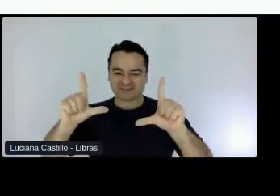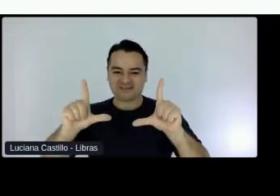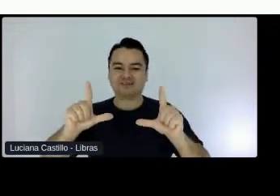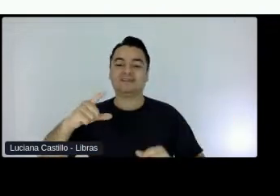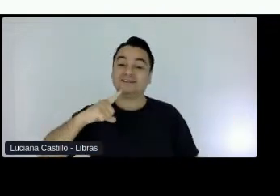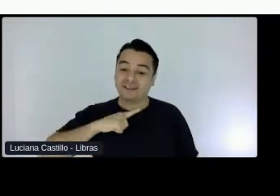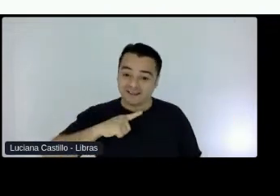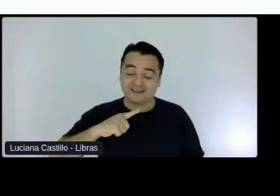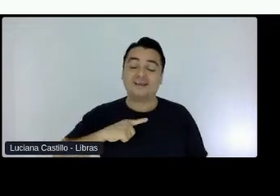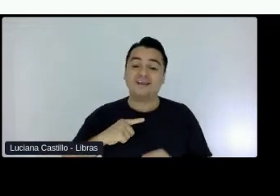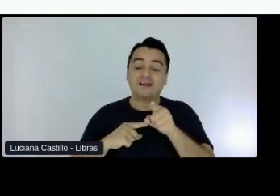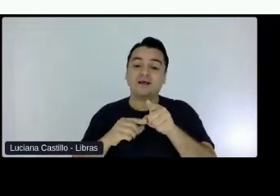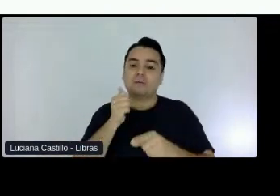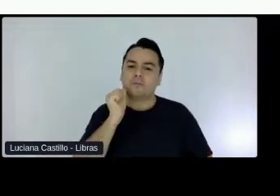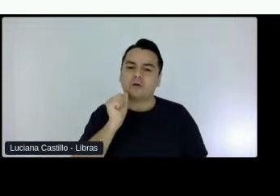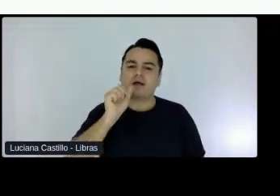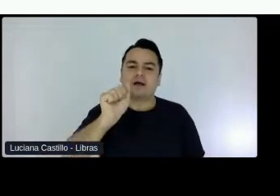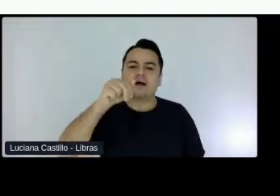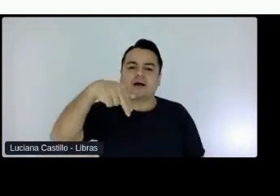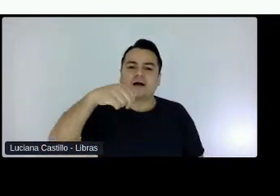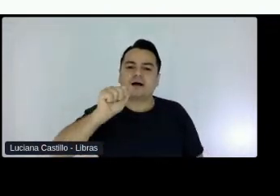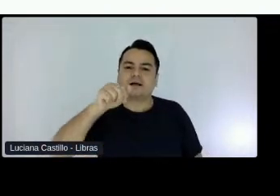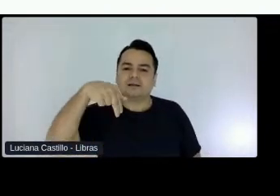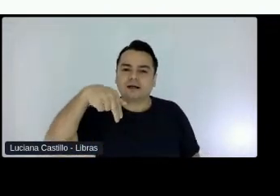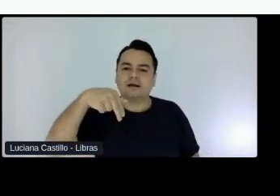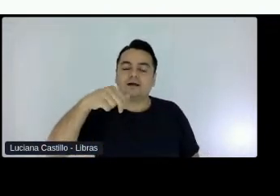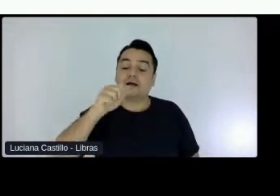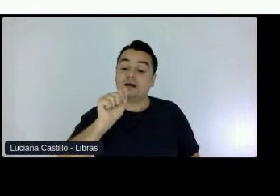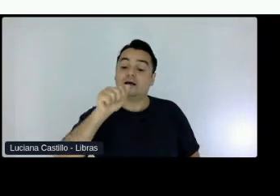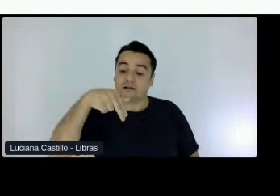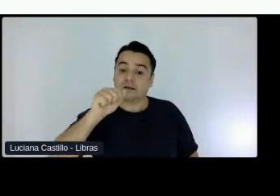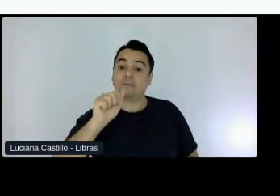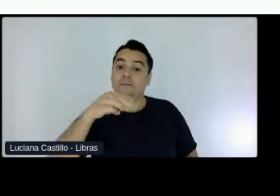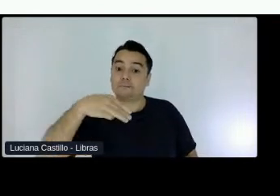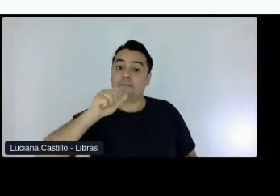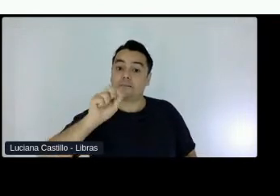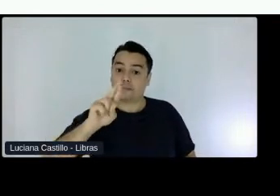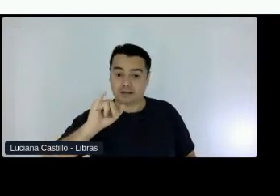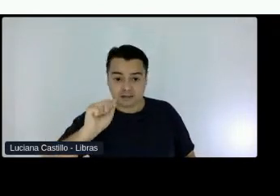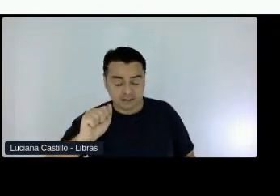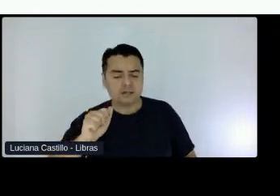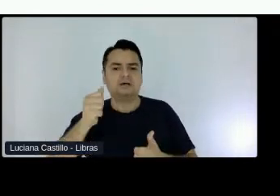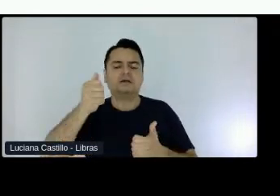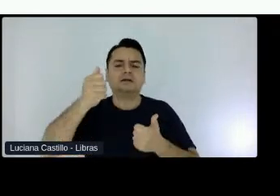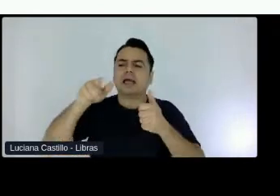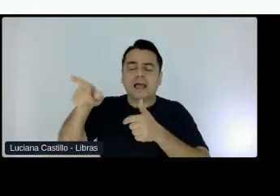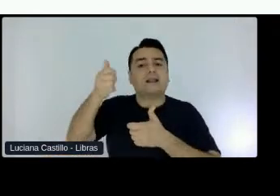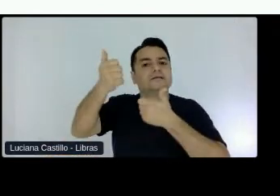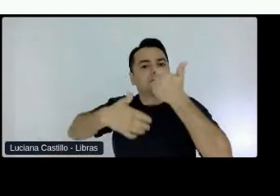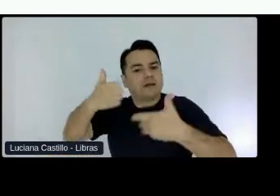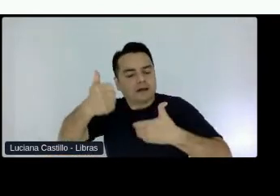Ana Maria, onde ela explicava cada uma das